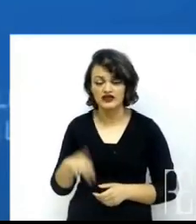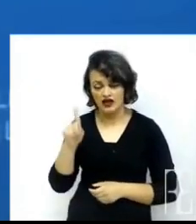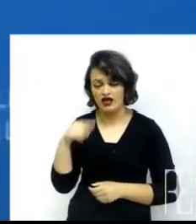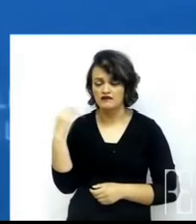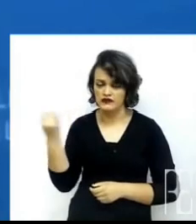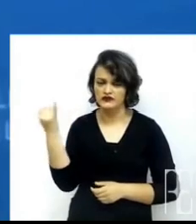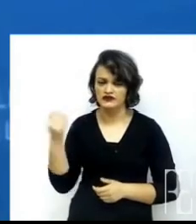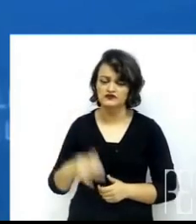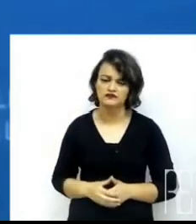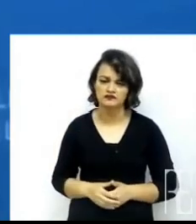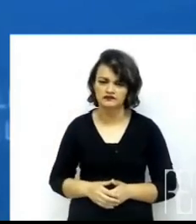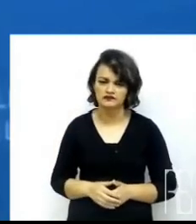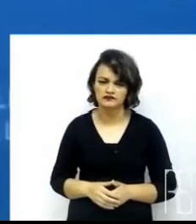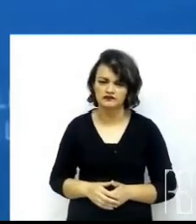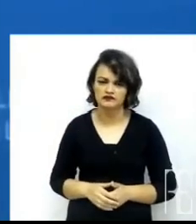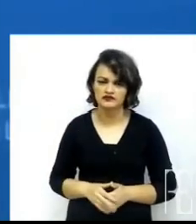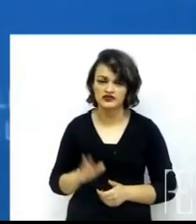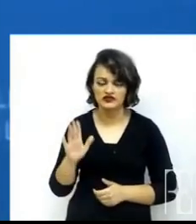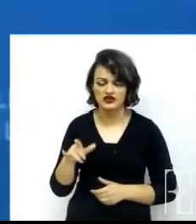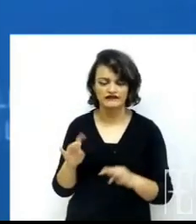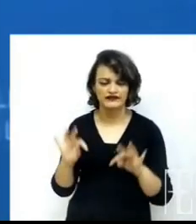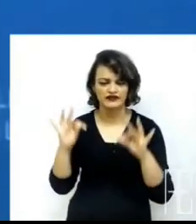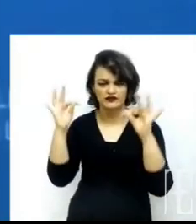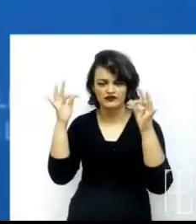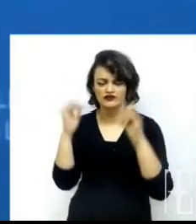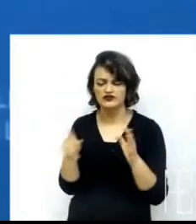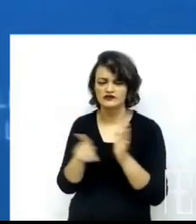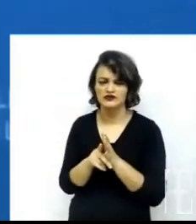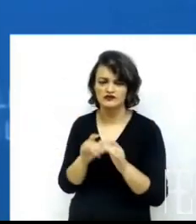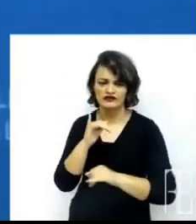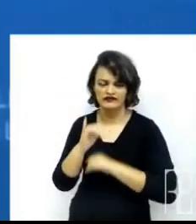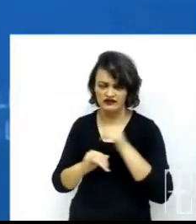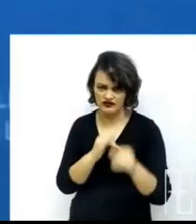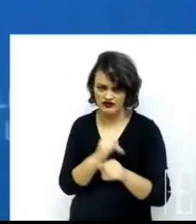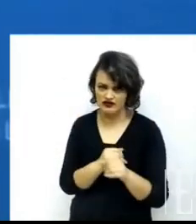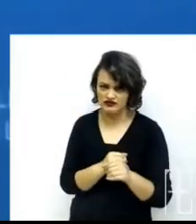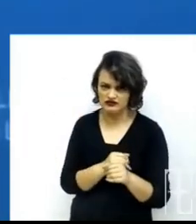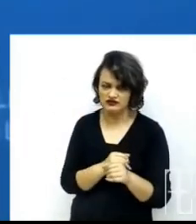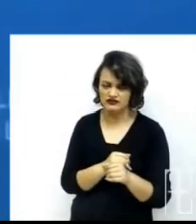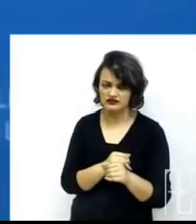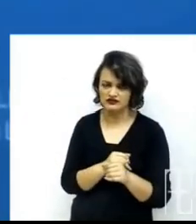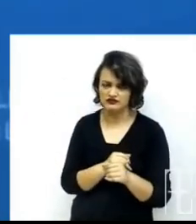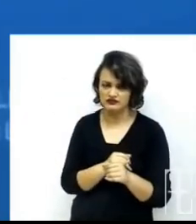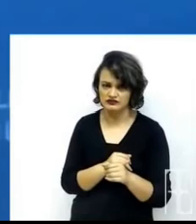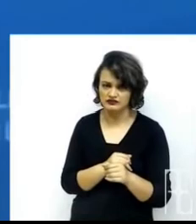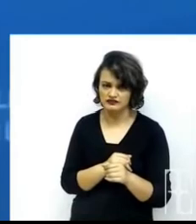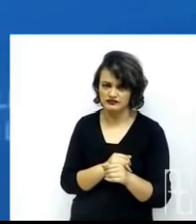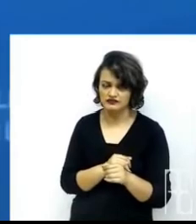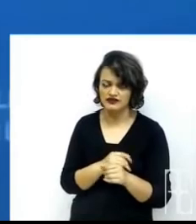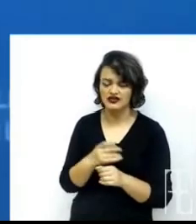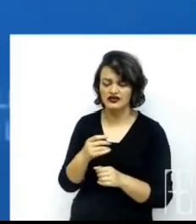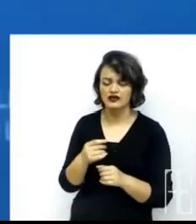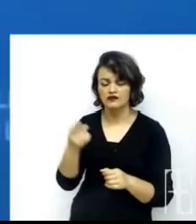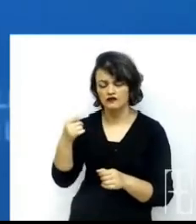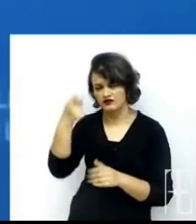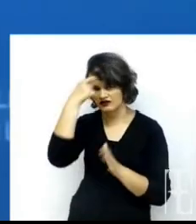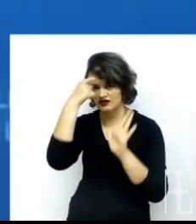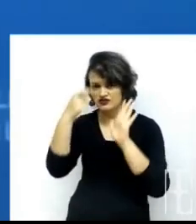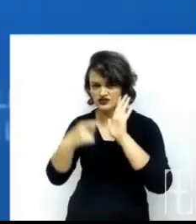essencial, já que tecnologias como a internet das coisas, a inteligência